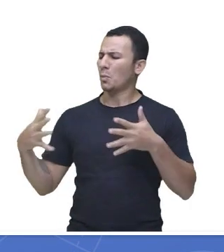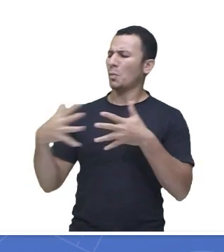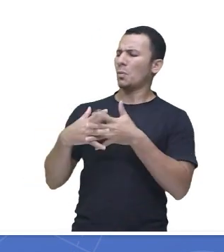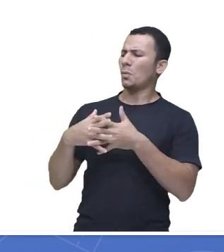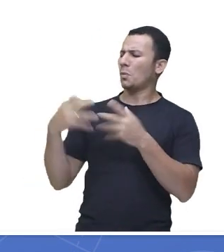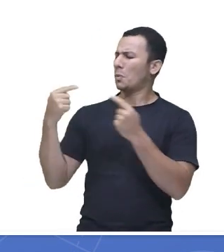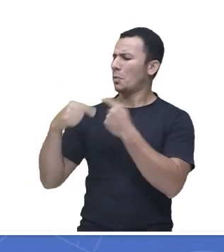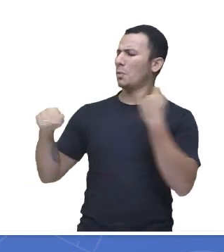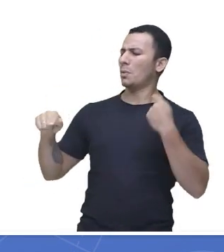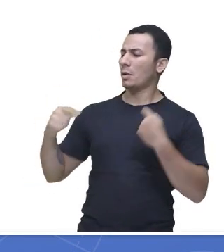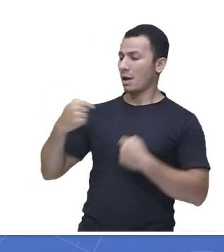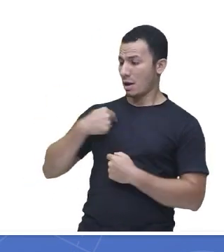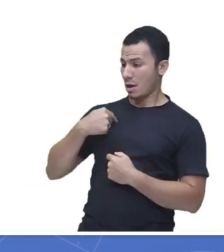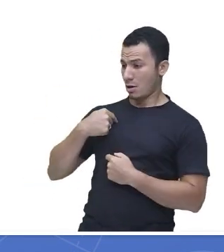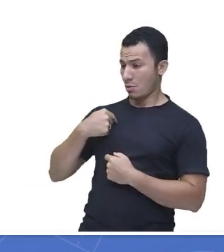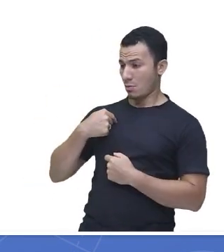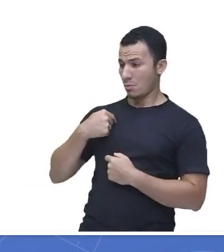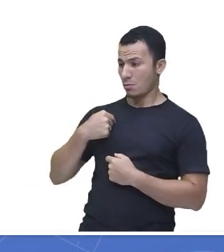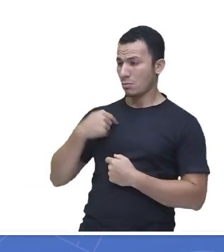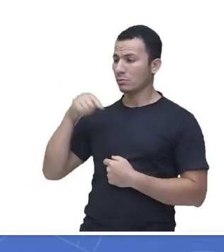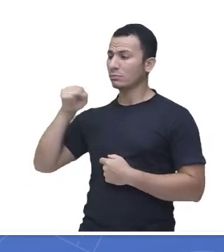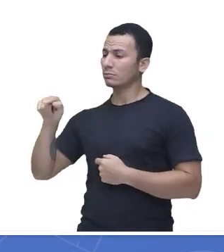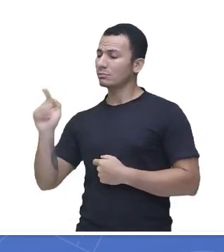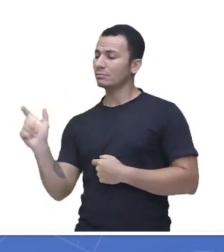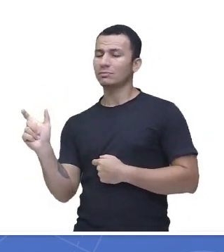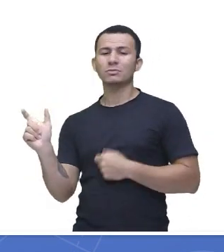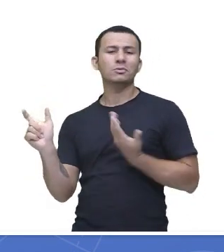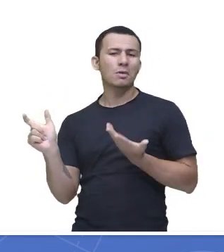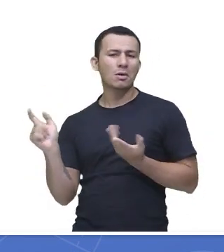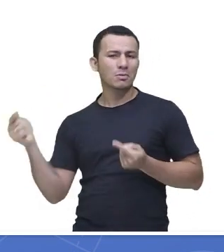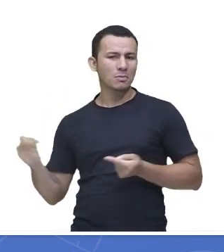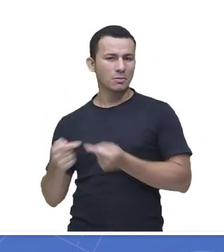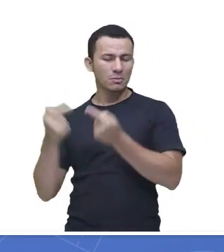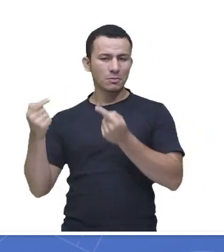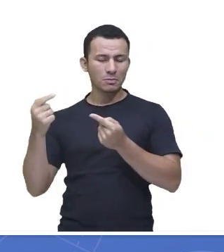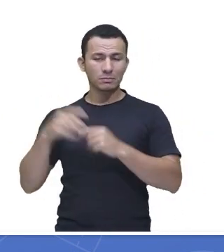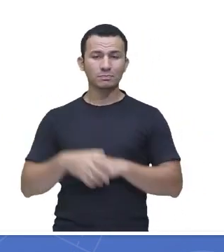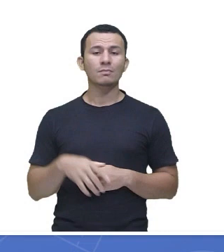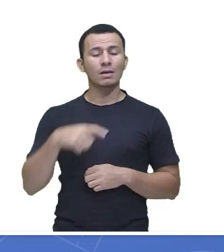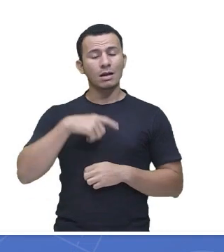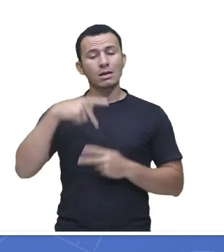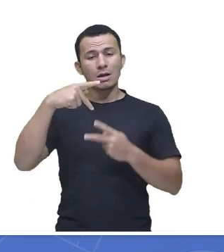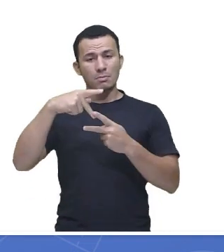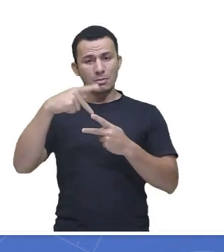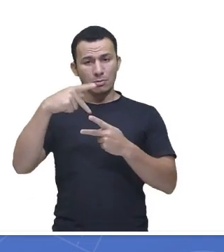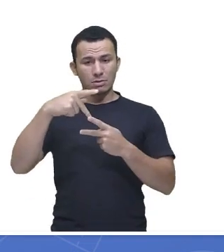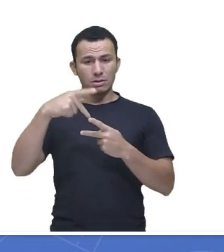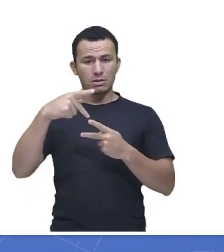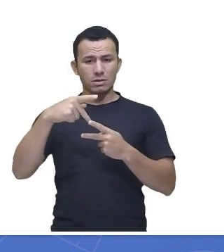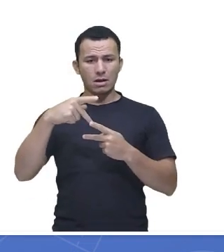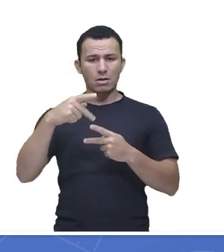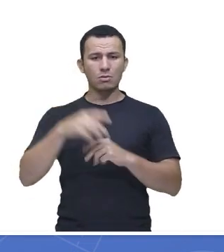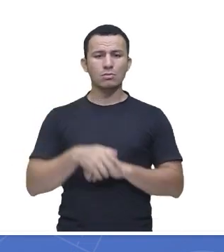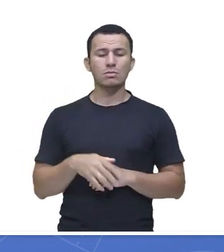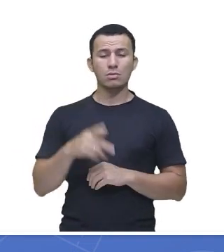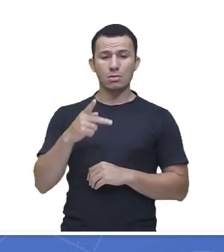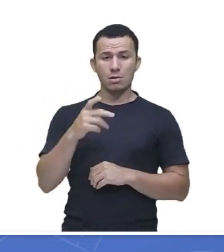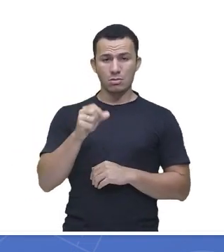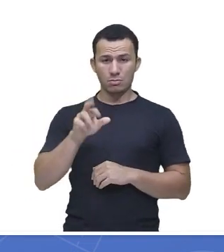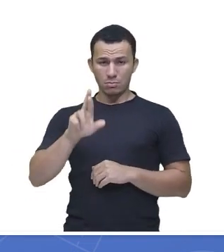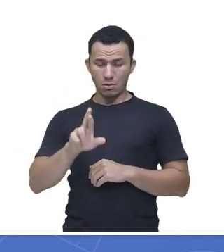sim, eu tenho a preposição, eu tenho o verbo por, né? Não se ponha